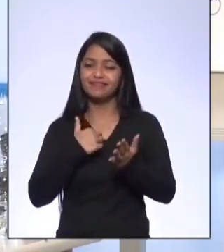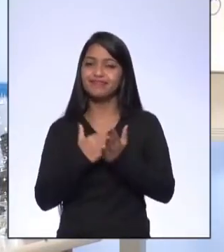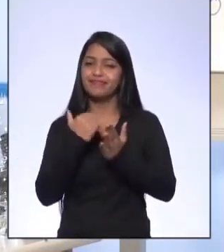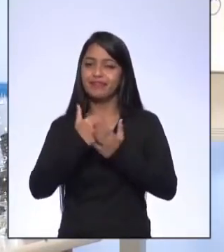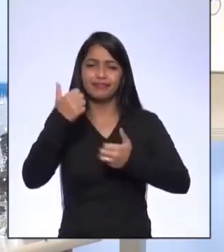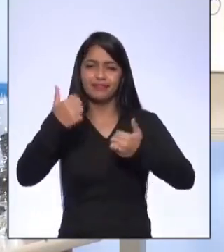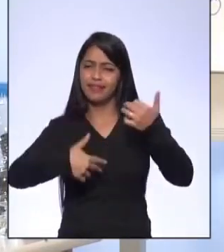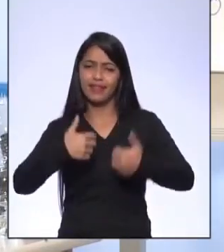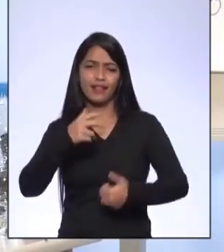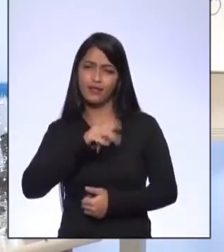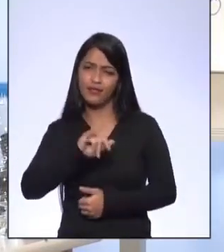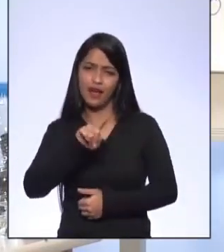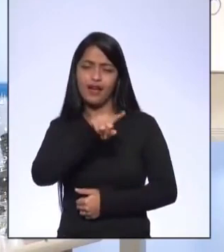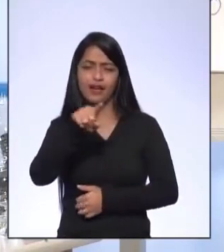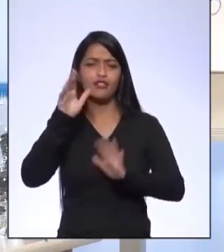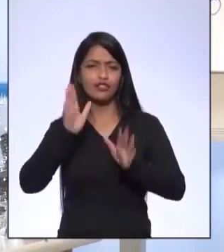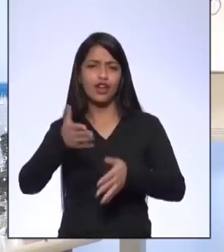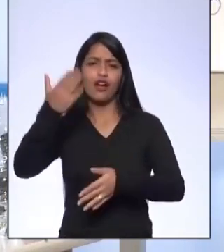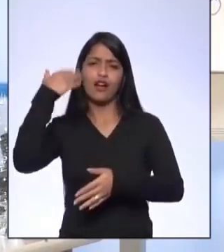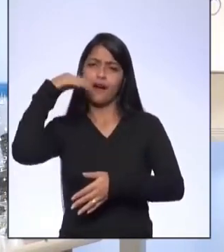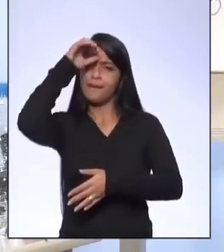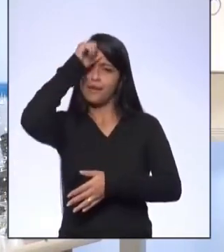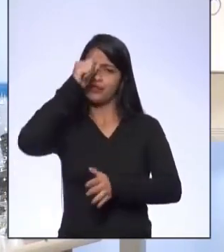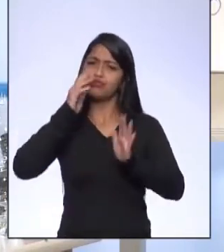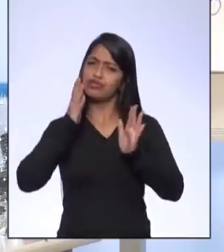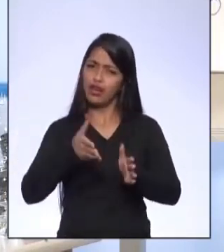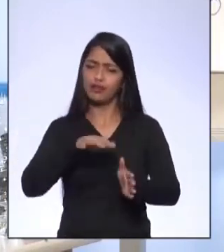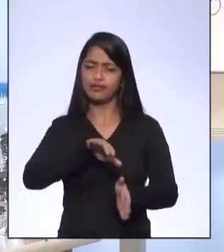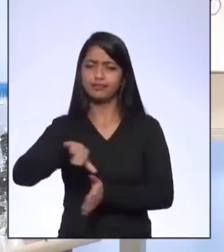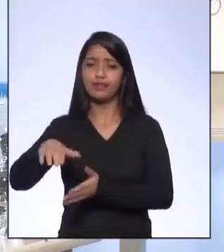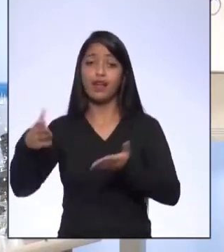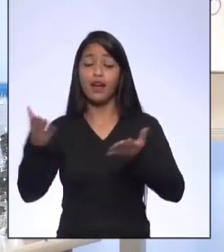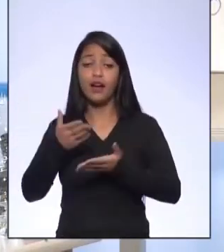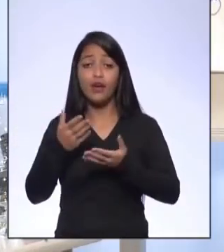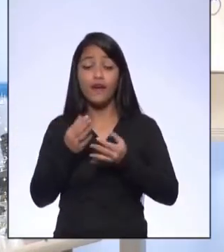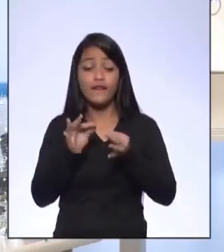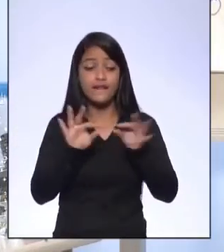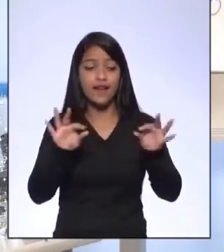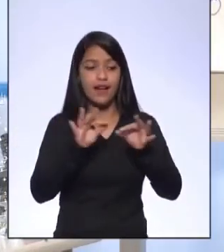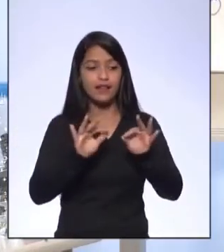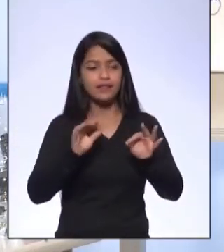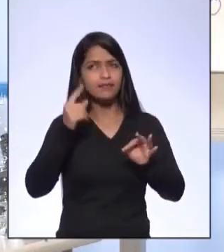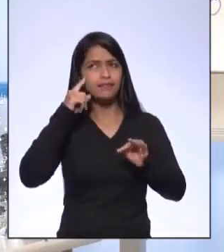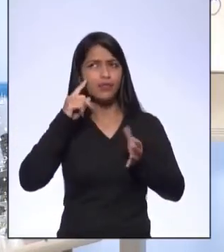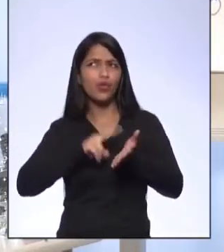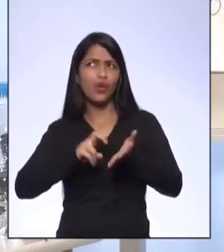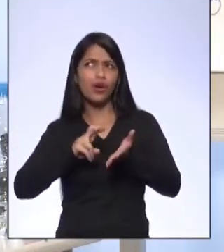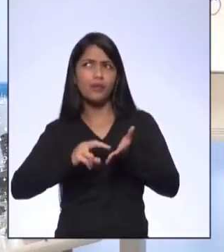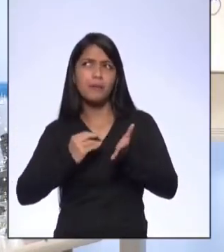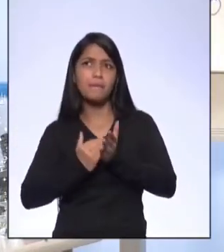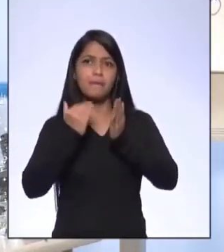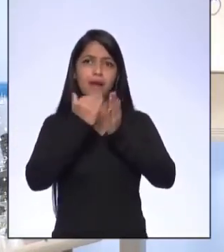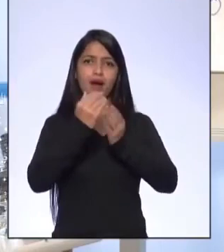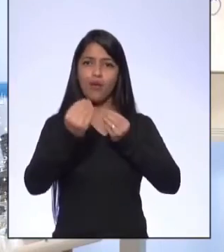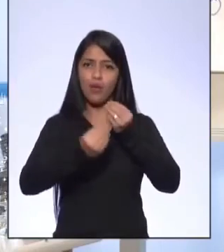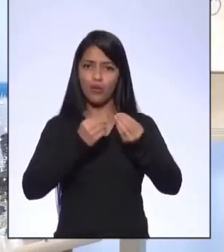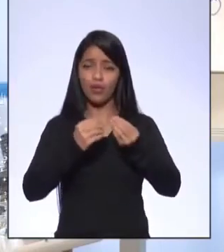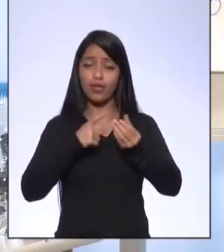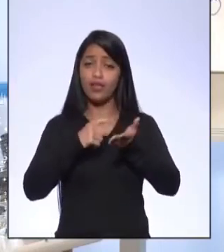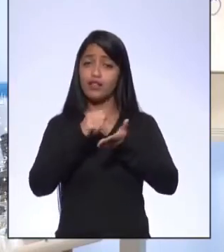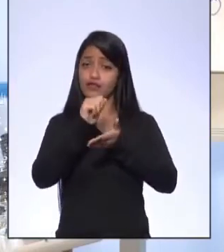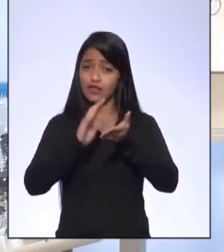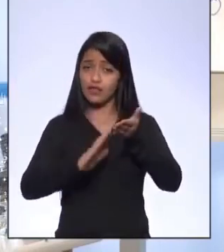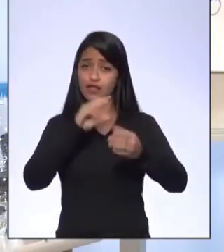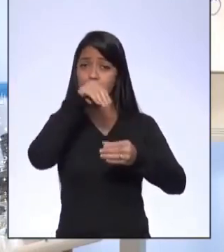comparar. Senão a gente vai comparar só pessoas o tempo todo. Então vamos expandir um pouco o vocabulário. Essa atividade está no caderno do aluno, mas a